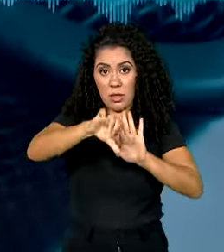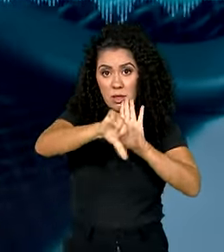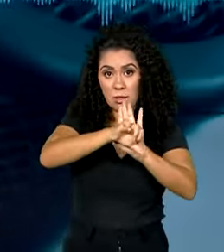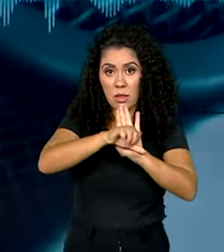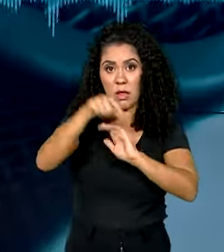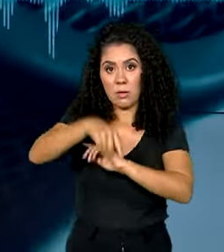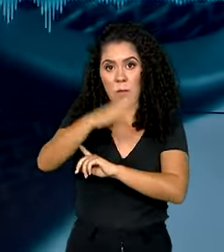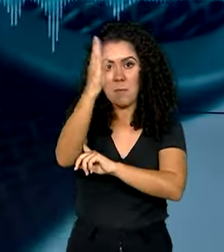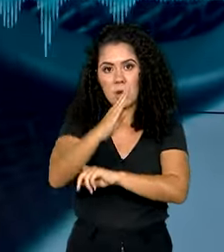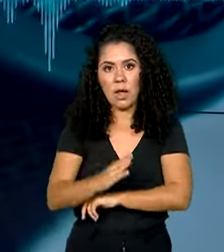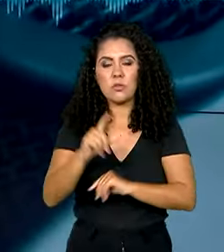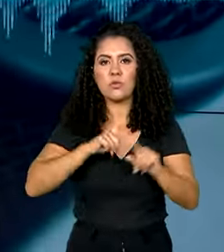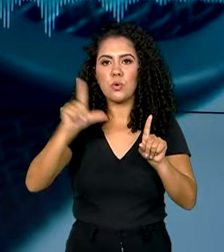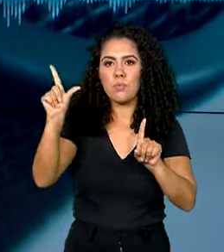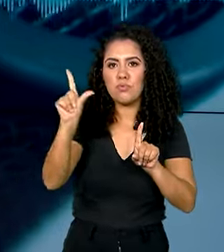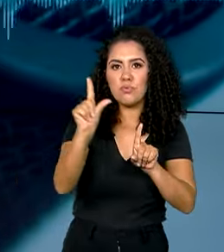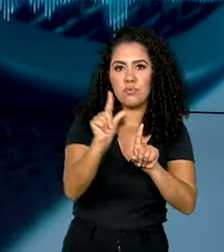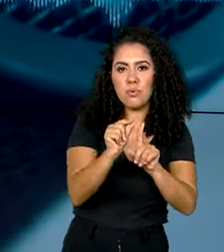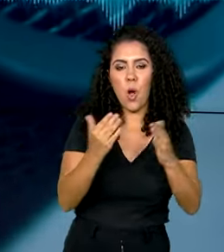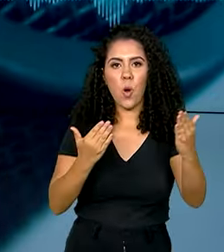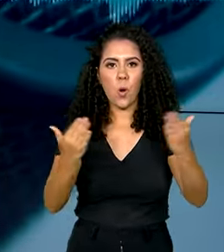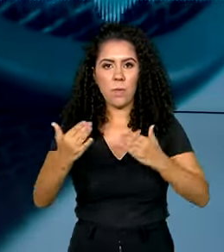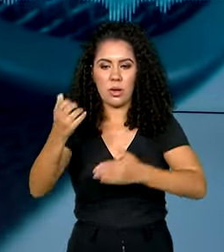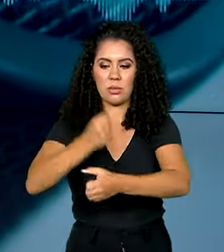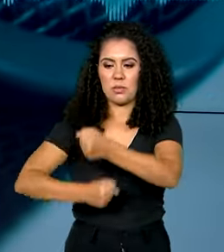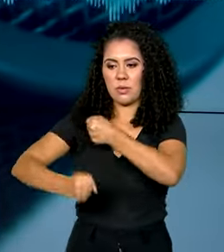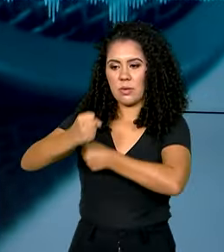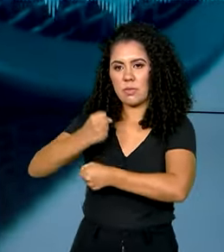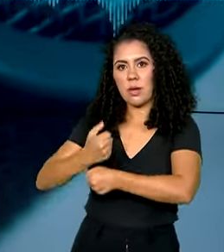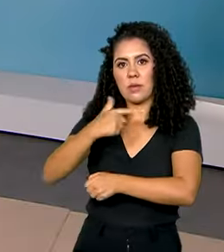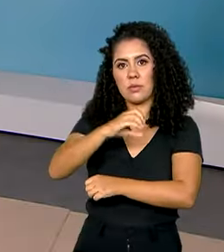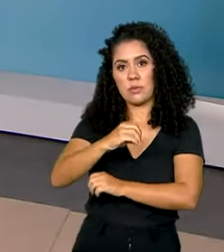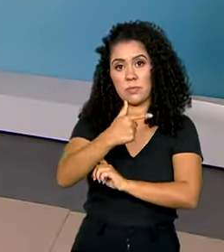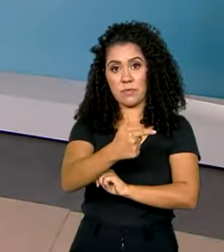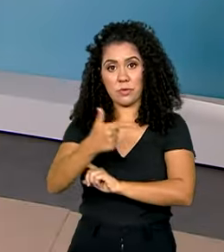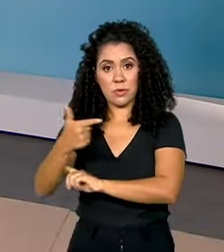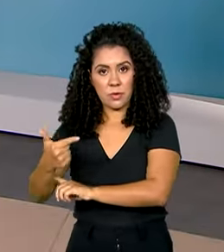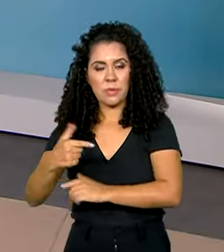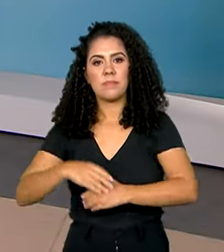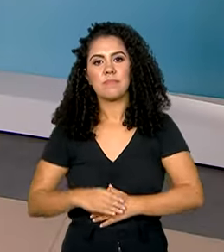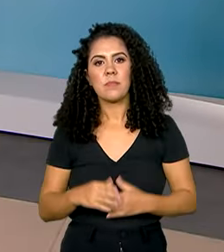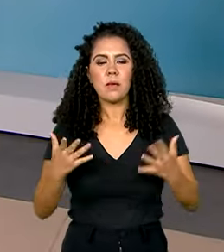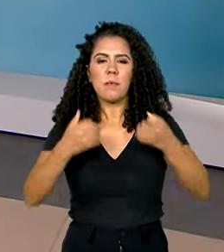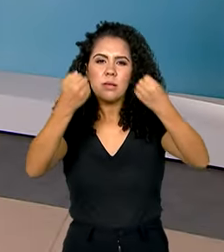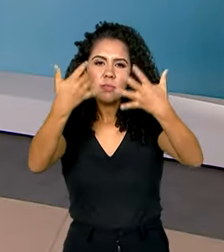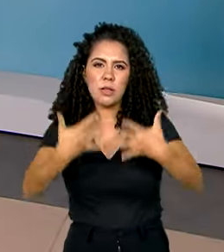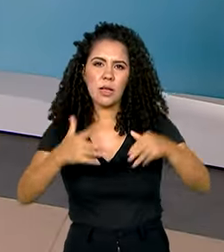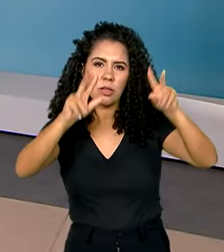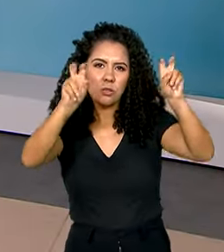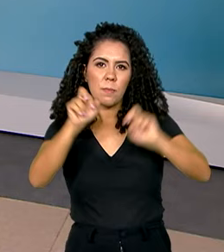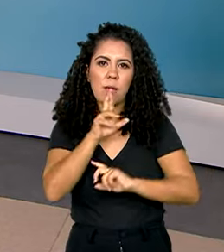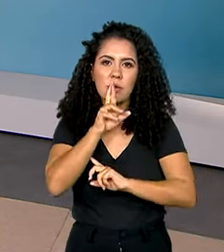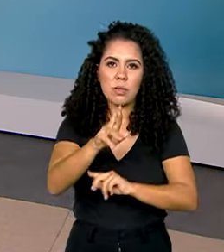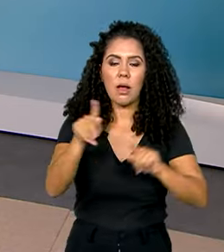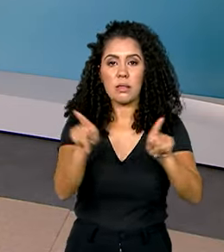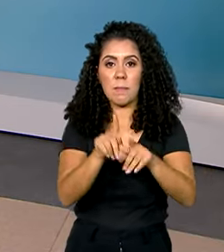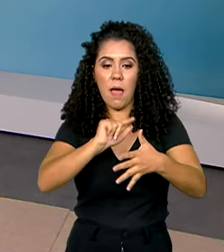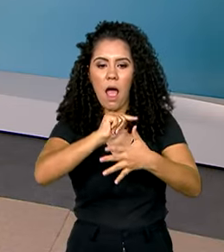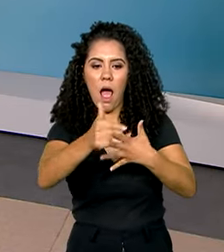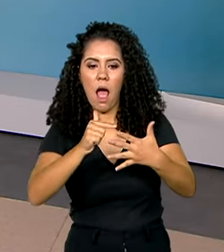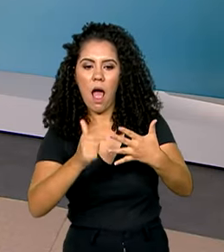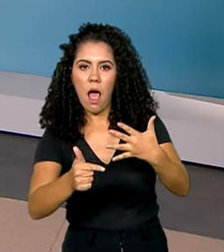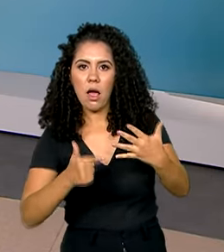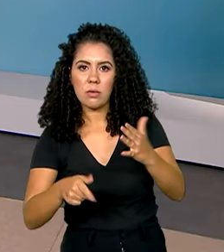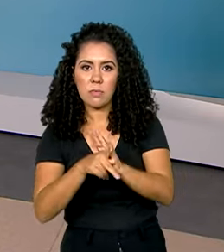10 meses do ano, em comparação ao mesmo período do ano passado. Para comentar os resultados e outras ações da área,